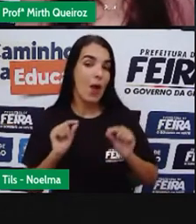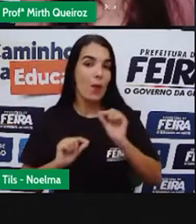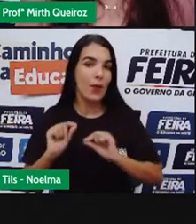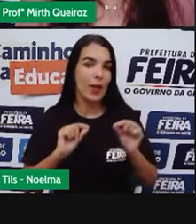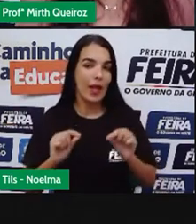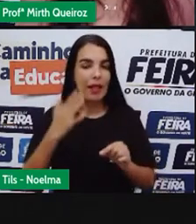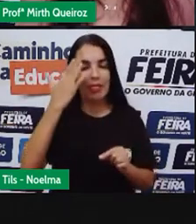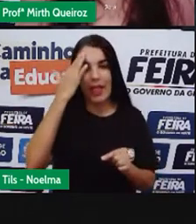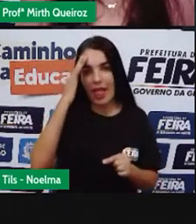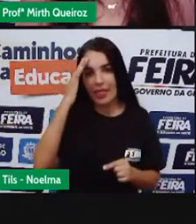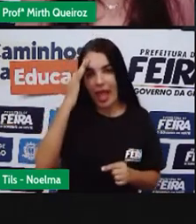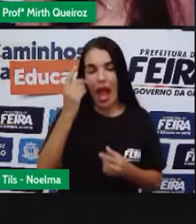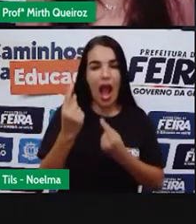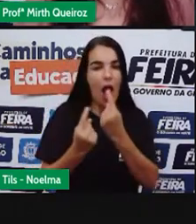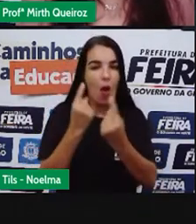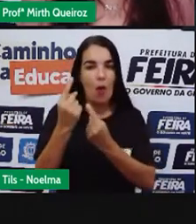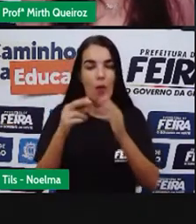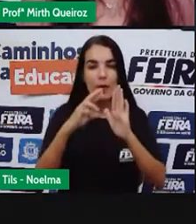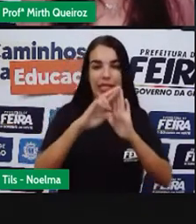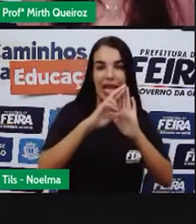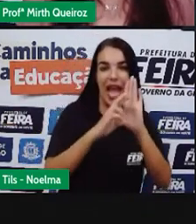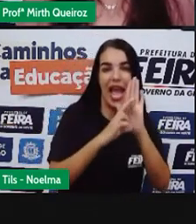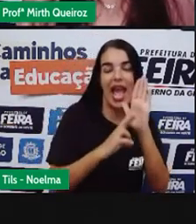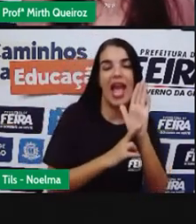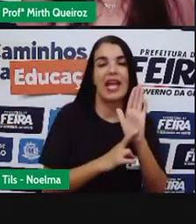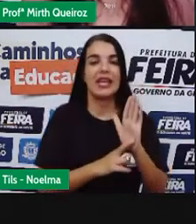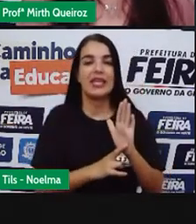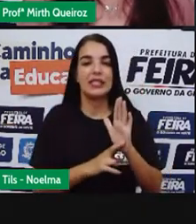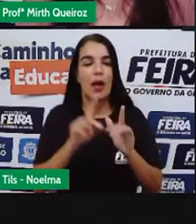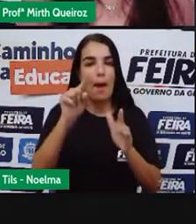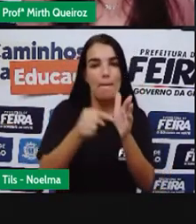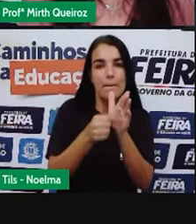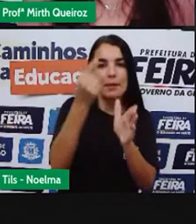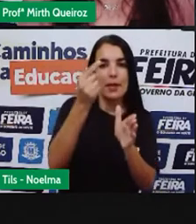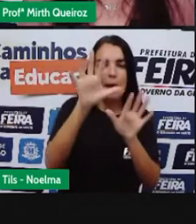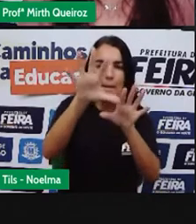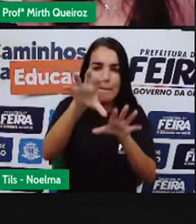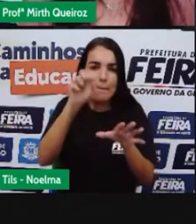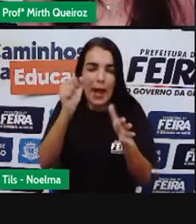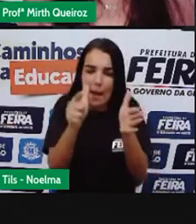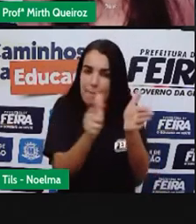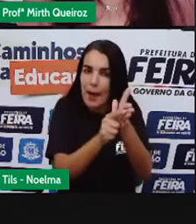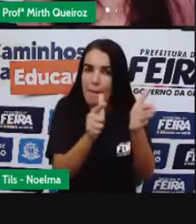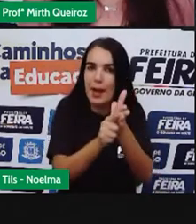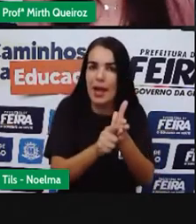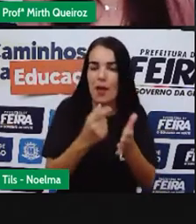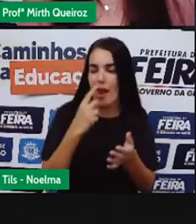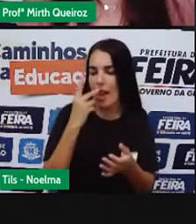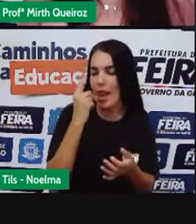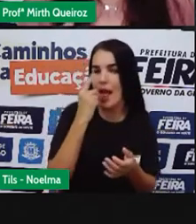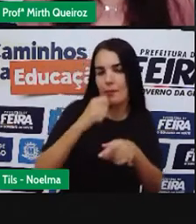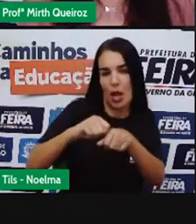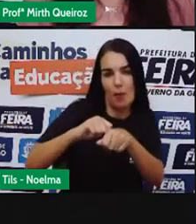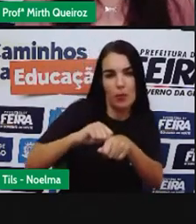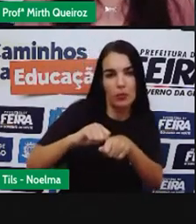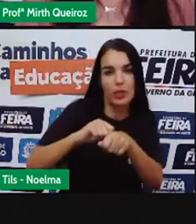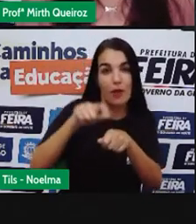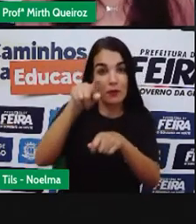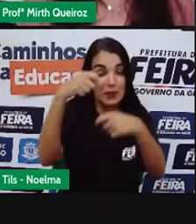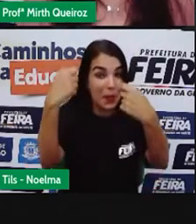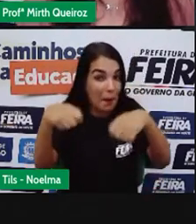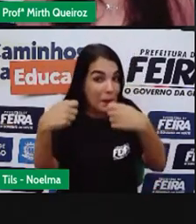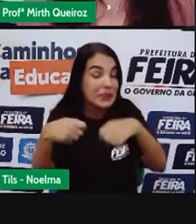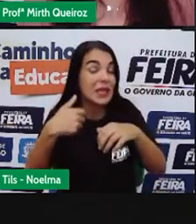precisa entender aí algumas das regrinhas. Primeiro, pegue papel, lápis e borracha, porque vocês irão